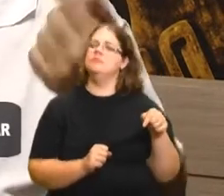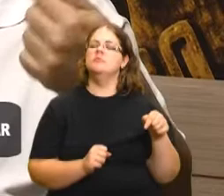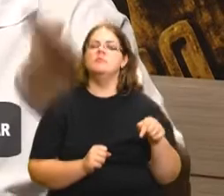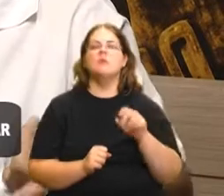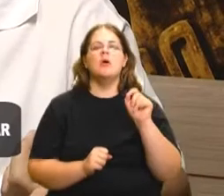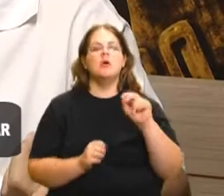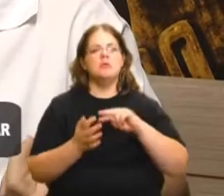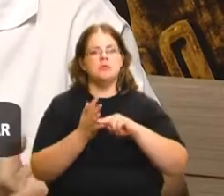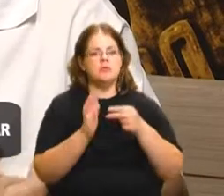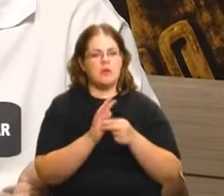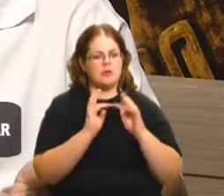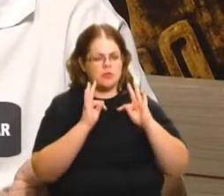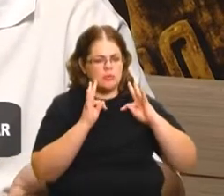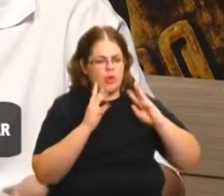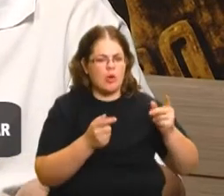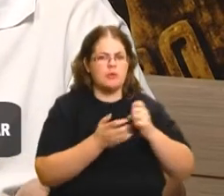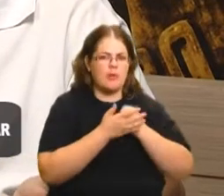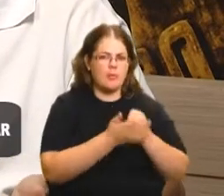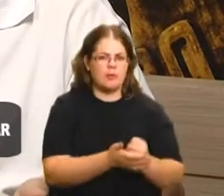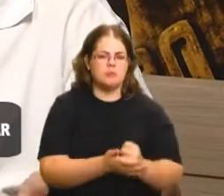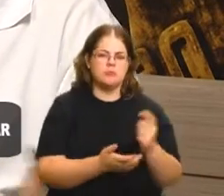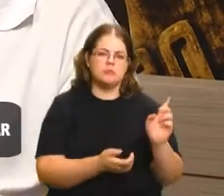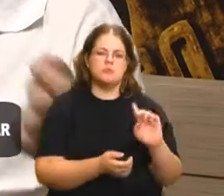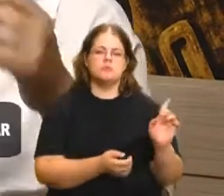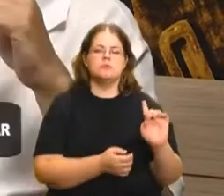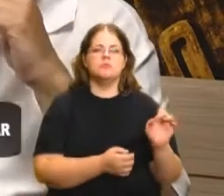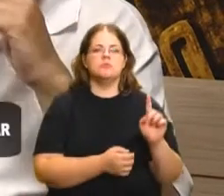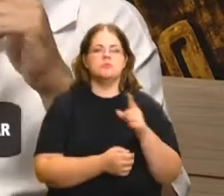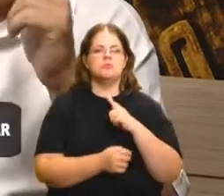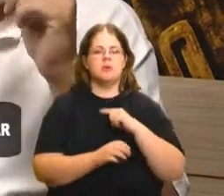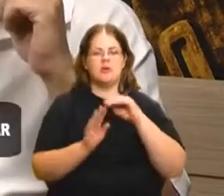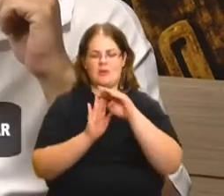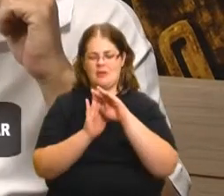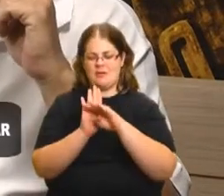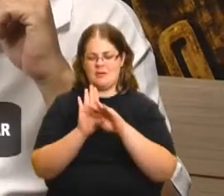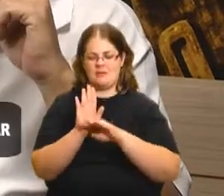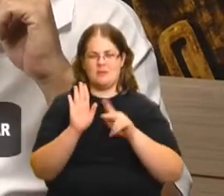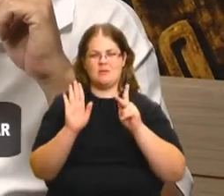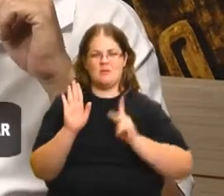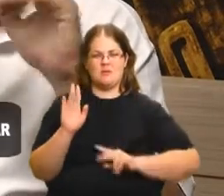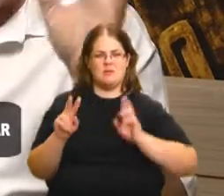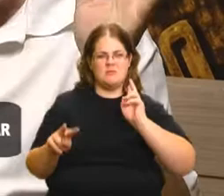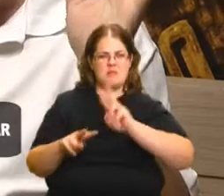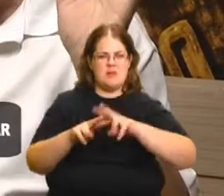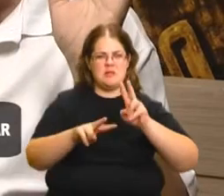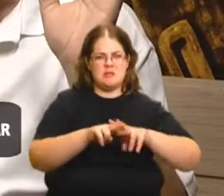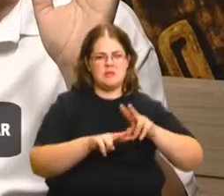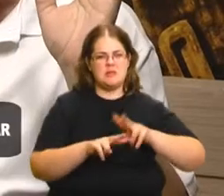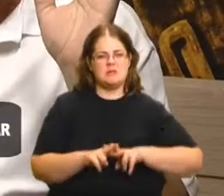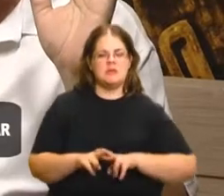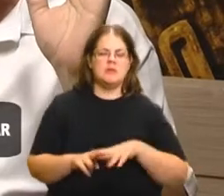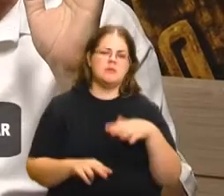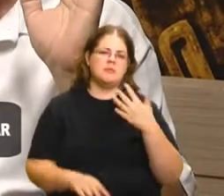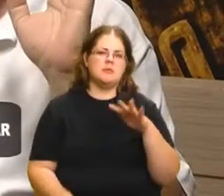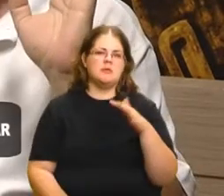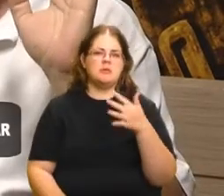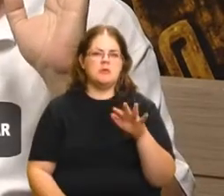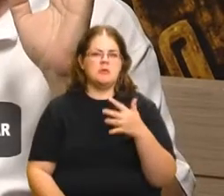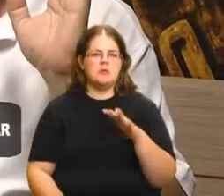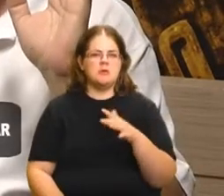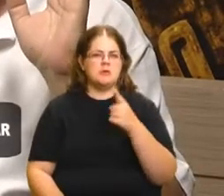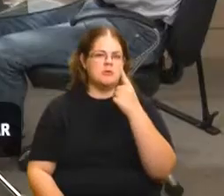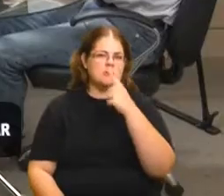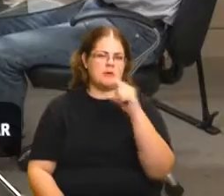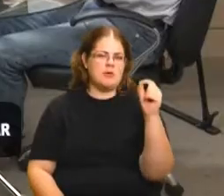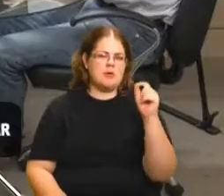Mas mesmo ali, nem todos apoiaram. Tanto que na primeira lista de cassações aparecem, se não me